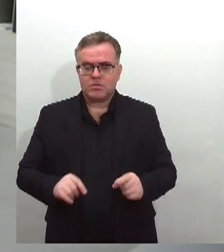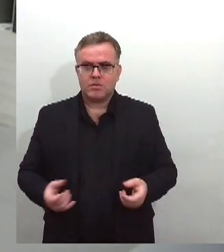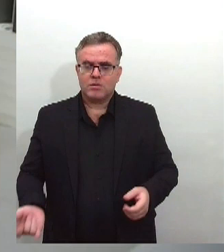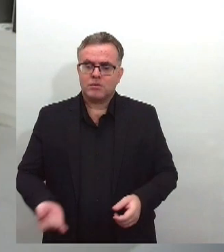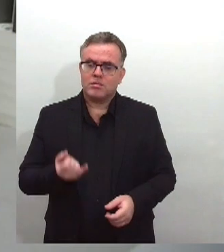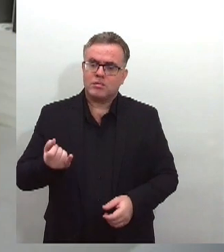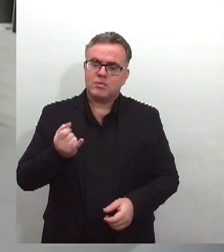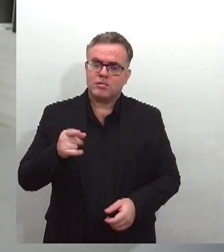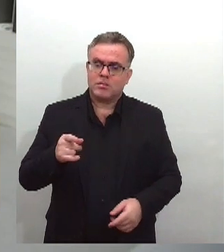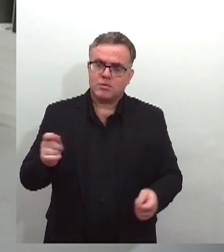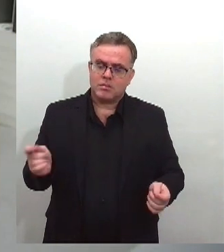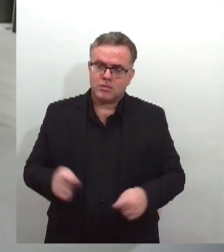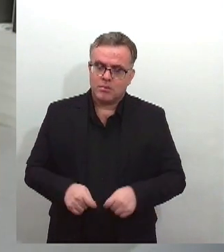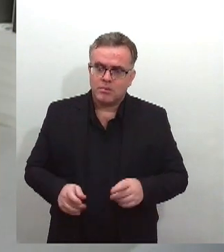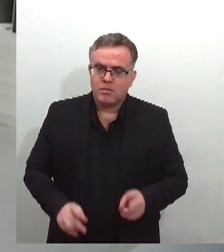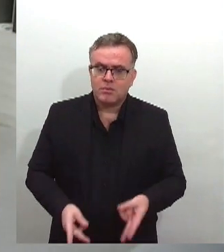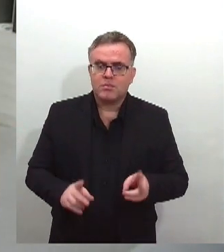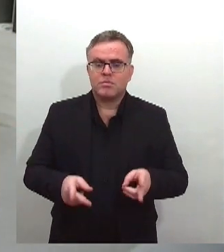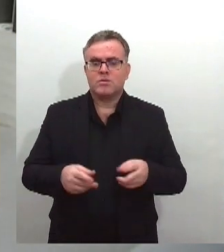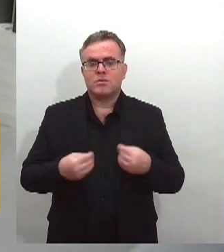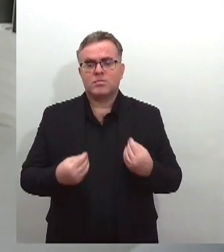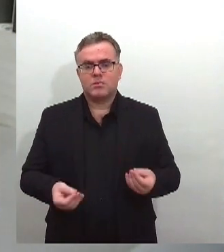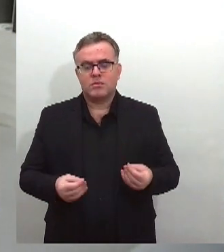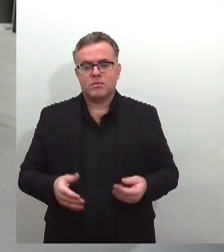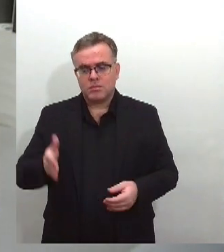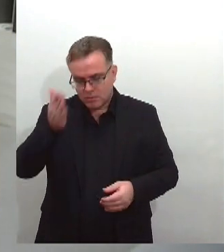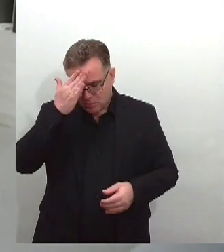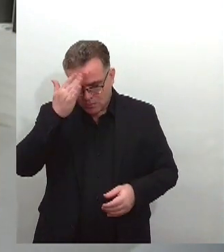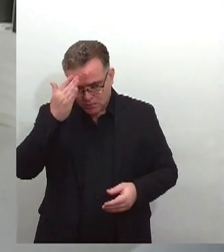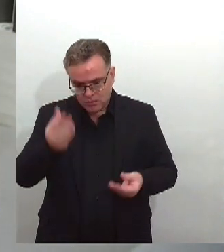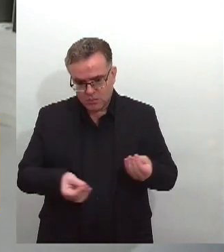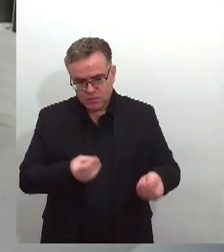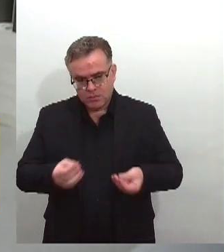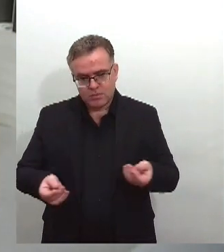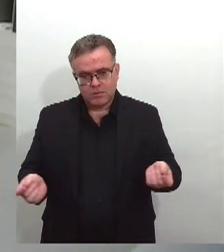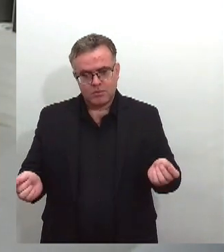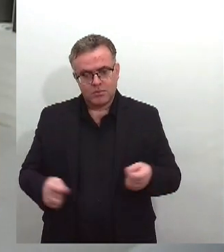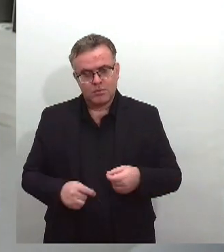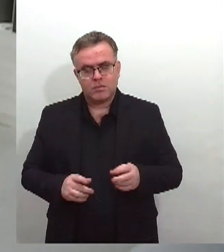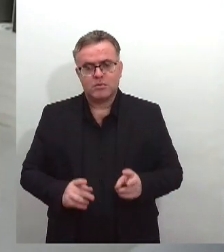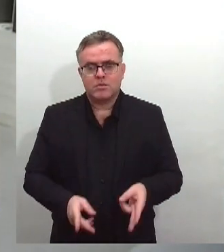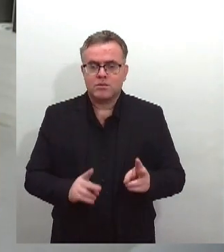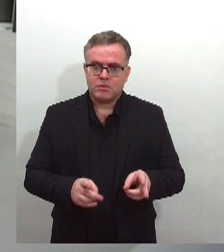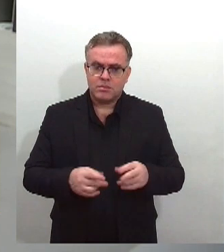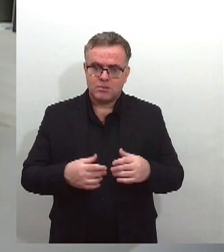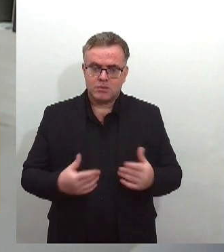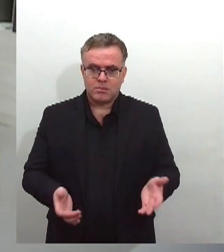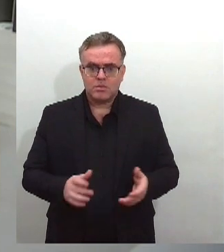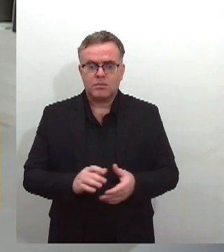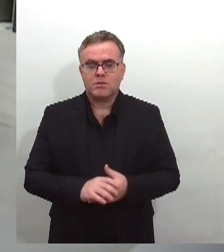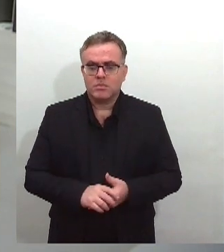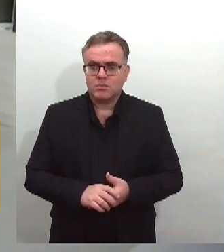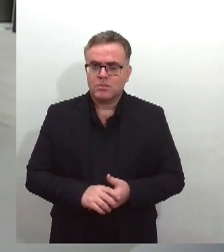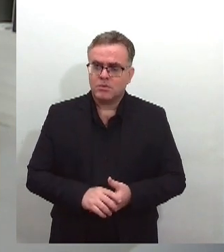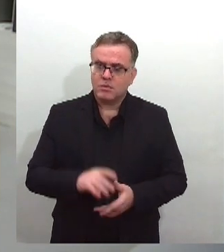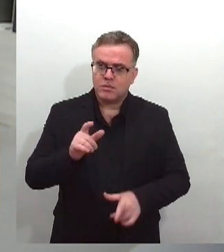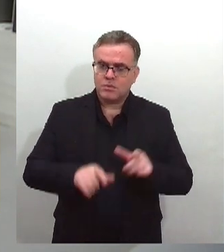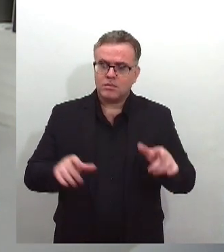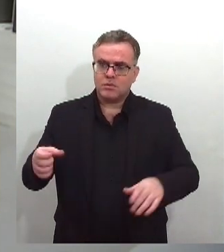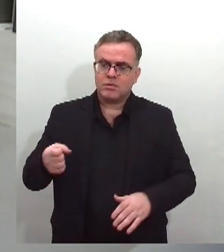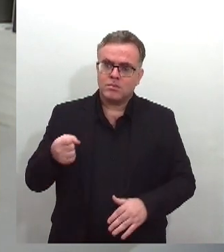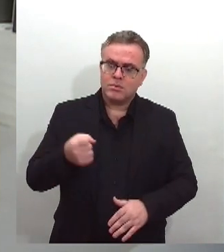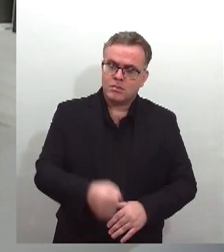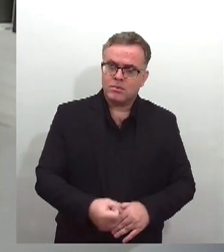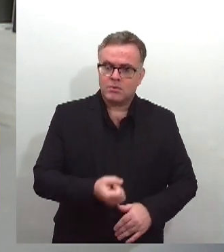possa entender muitas vezes, né, o ciclo onde ela está inserida, porque muitas vítimas de violência